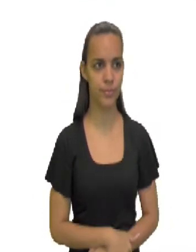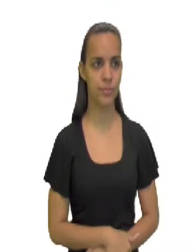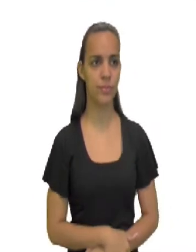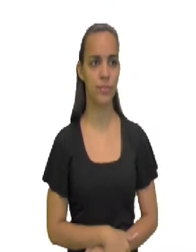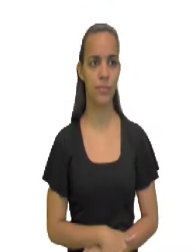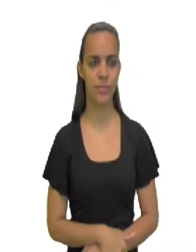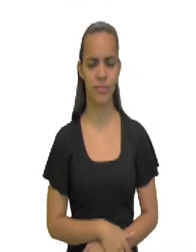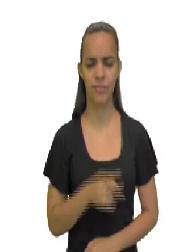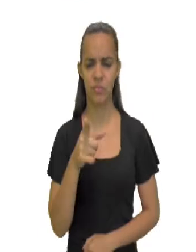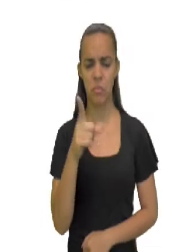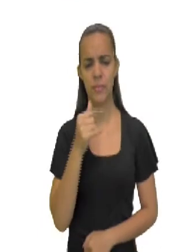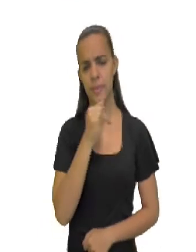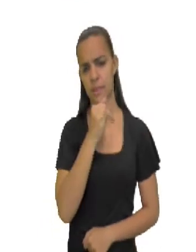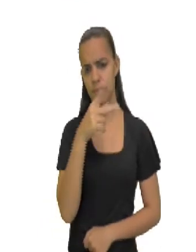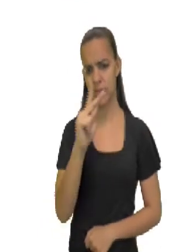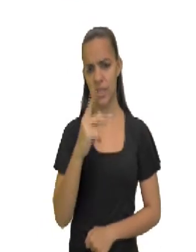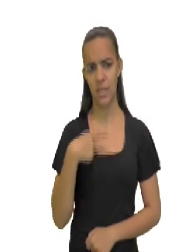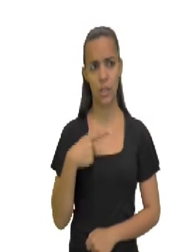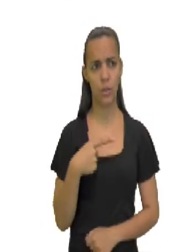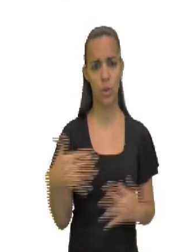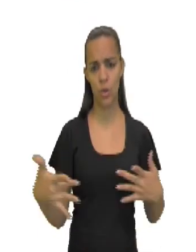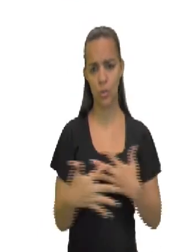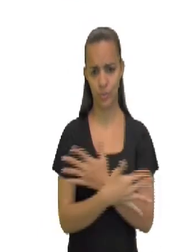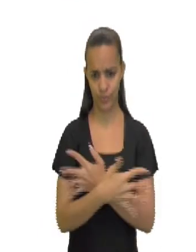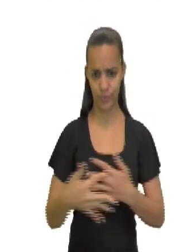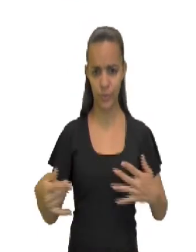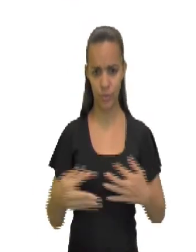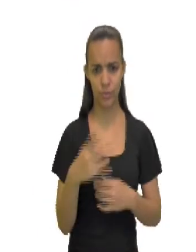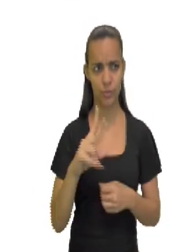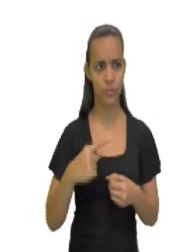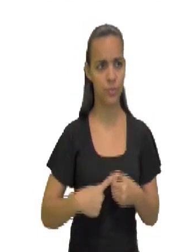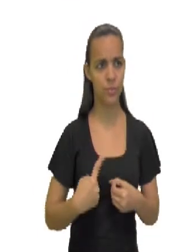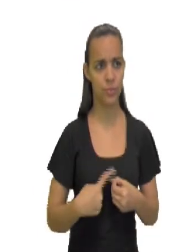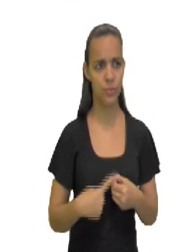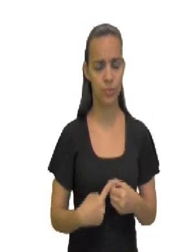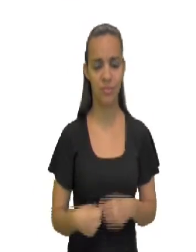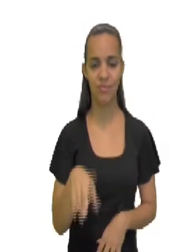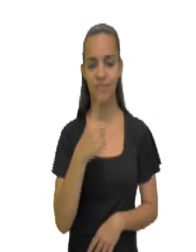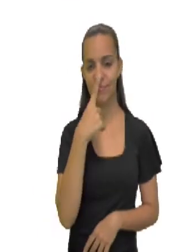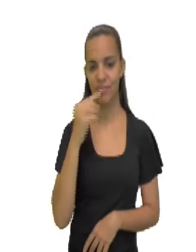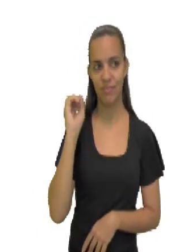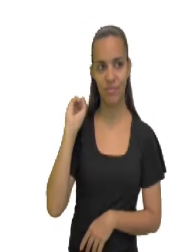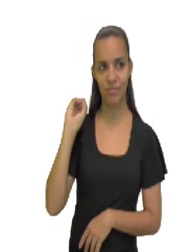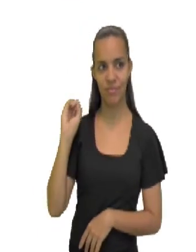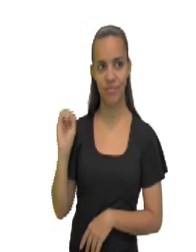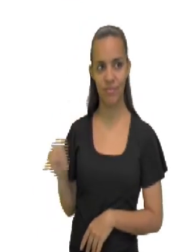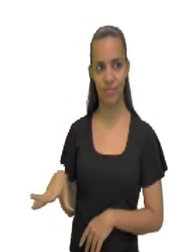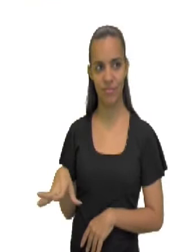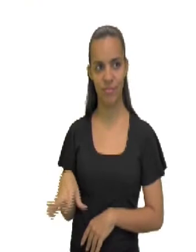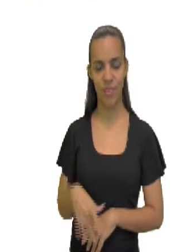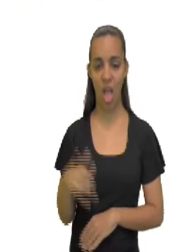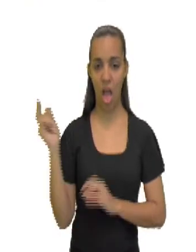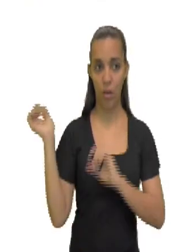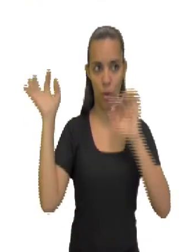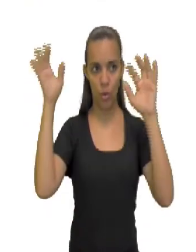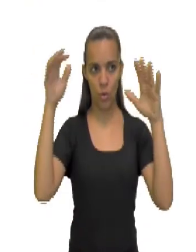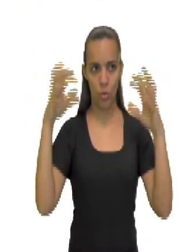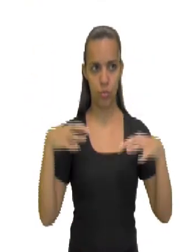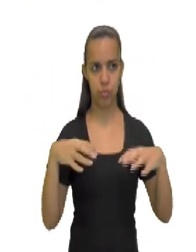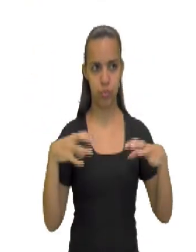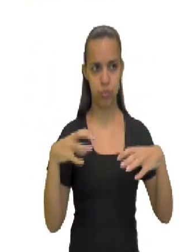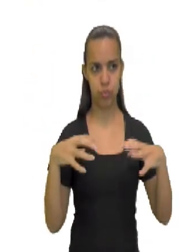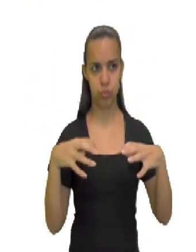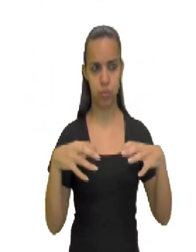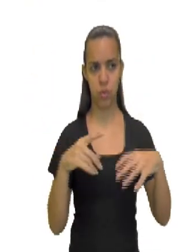centro da sua cidade ou na rua da sua casa jogando lixo e vier uma chuva,